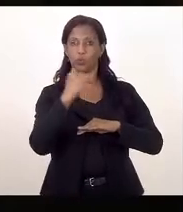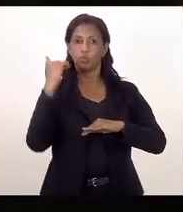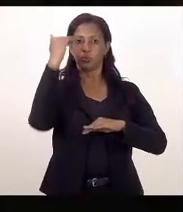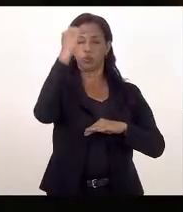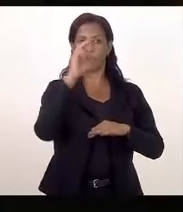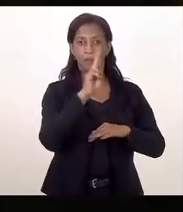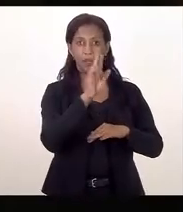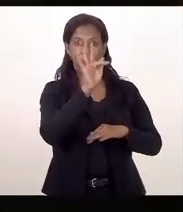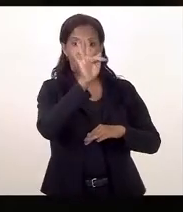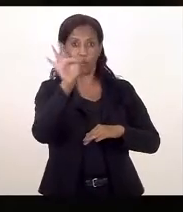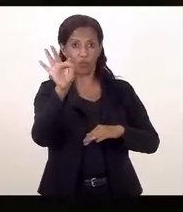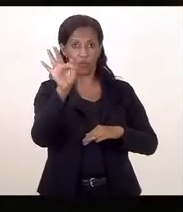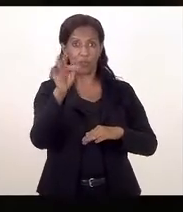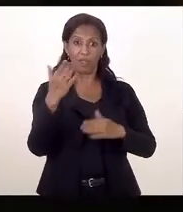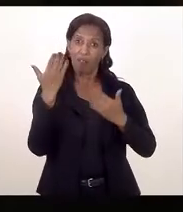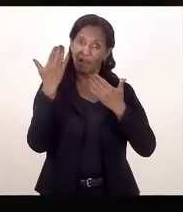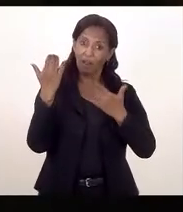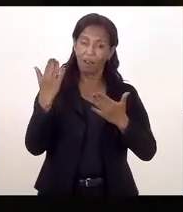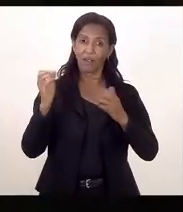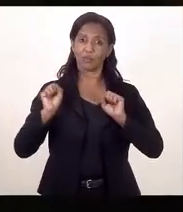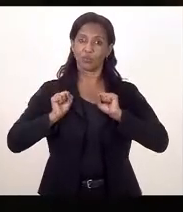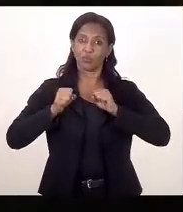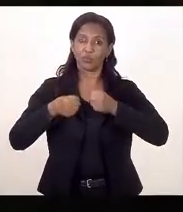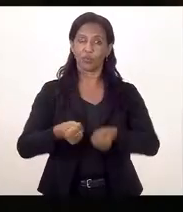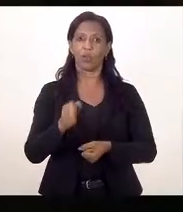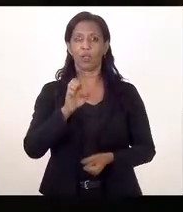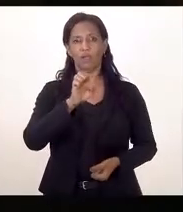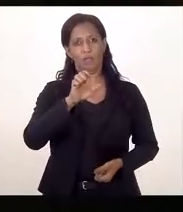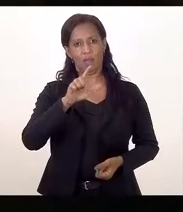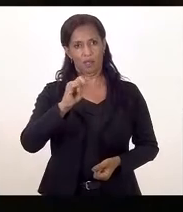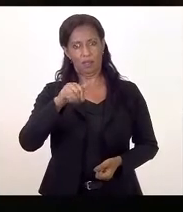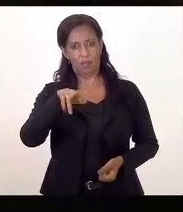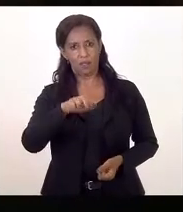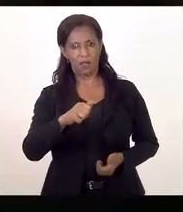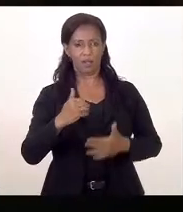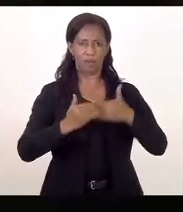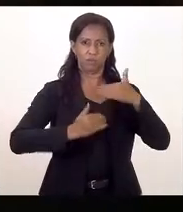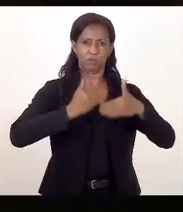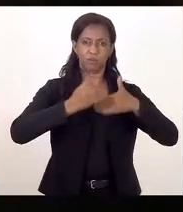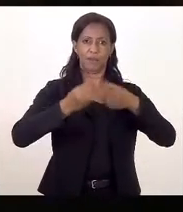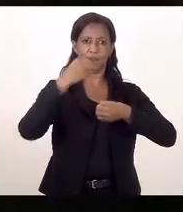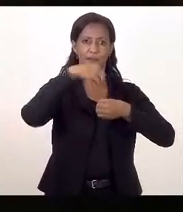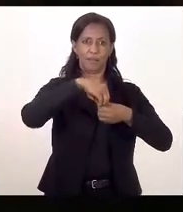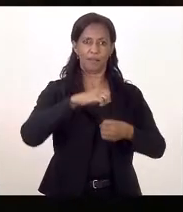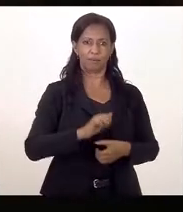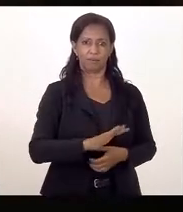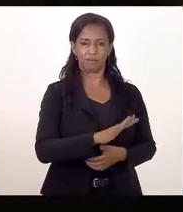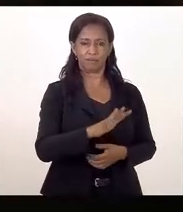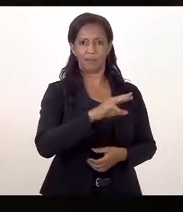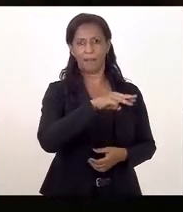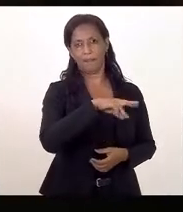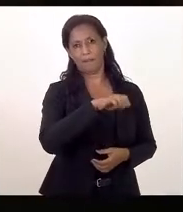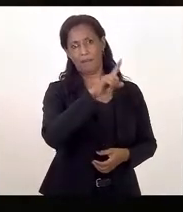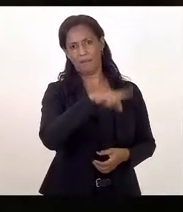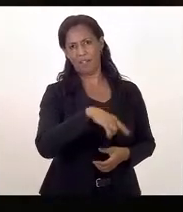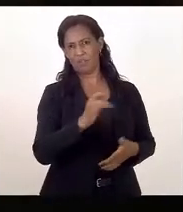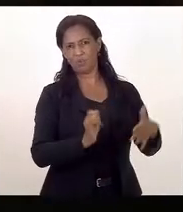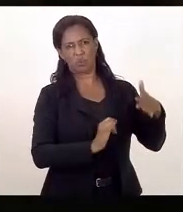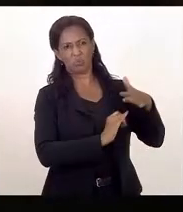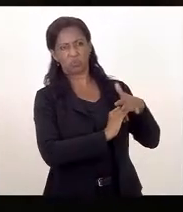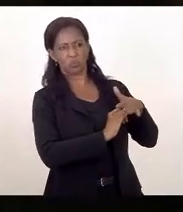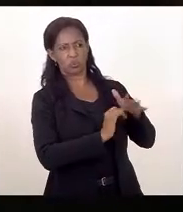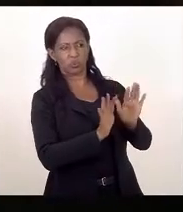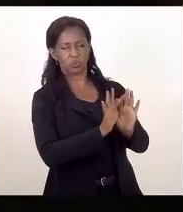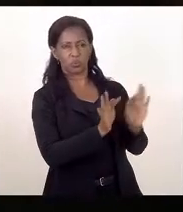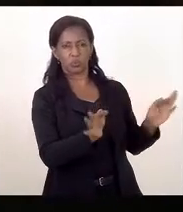UFRJ, graças, inclusive, ao esforço de Eliana construindo dentro da Maré não só entidades de ações